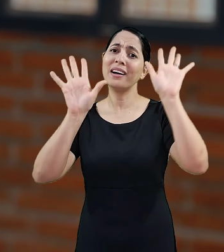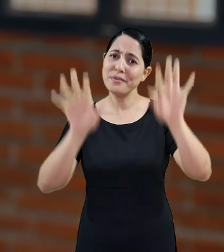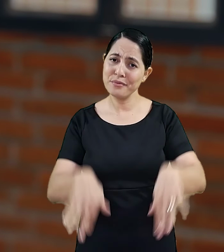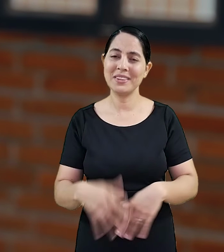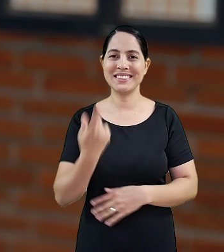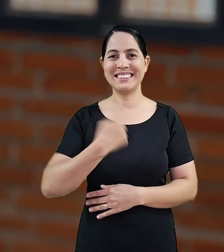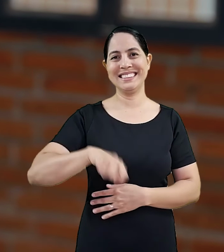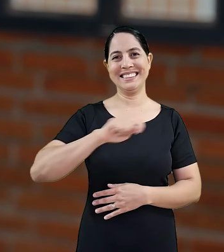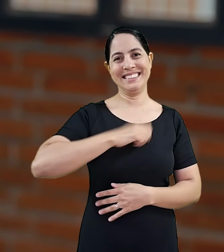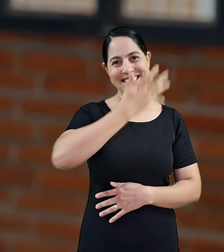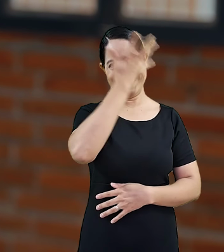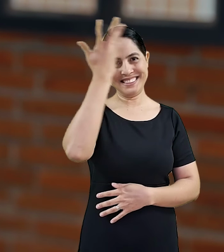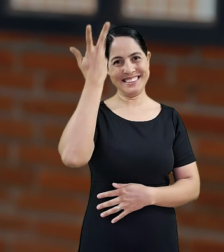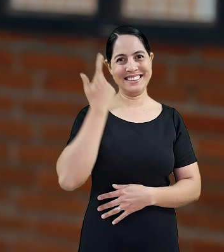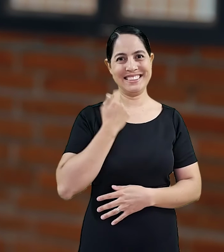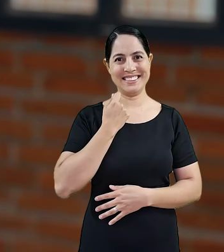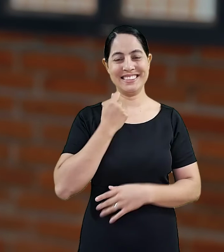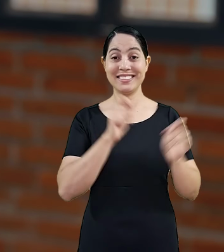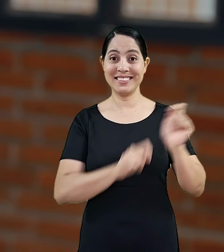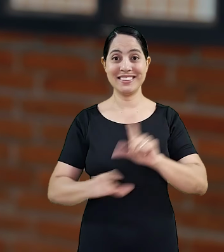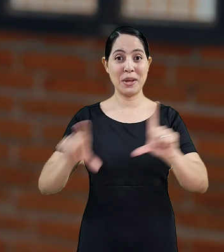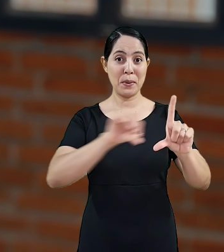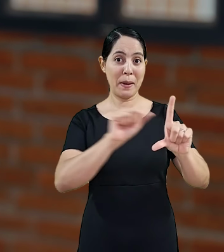aqui. Eu sou a Aline Araújo e esse é o Pela Ordem, uma produção da OAB Nacional, feita com você e para